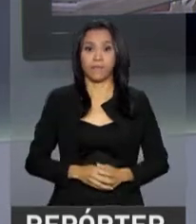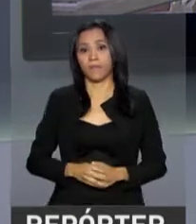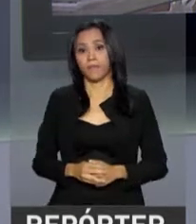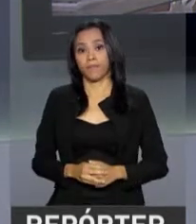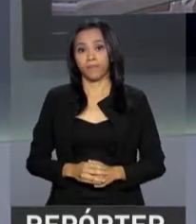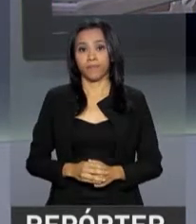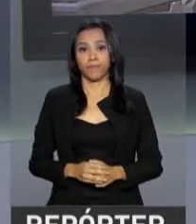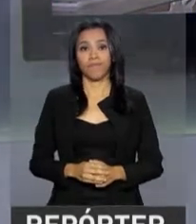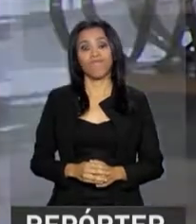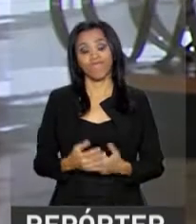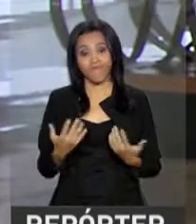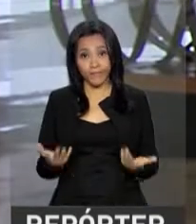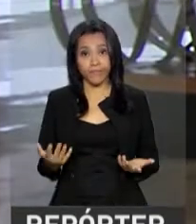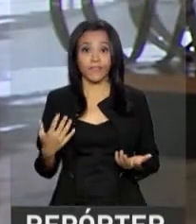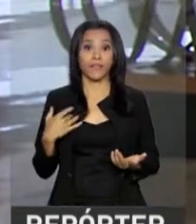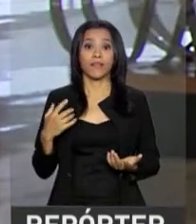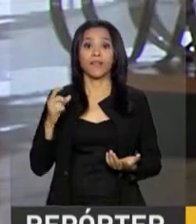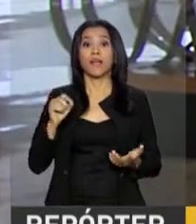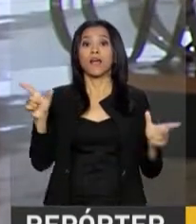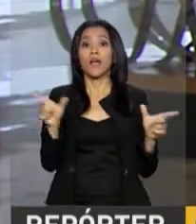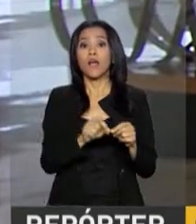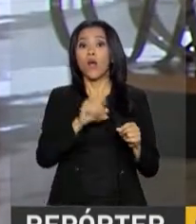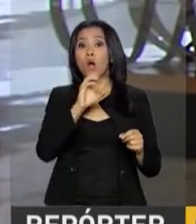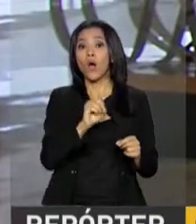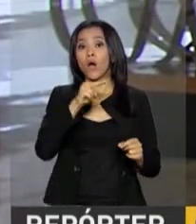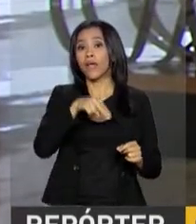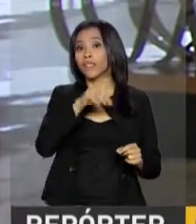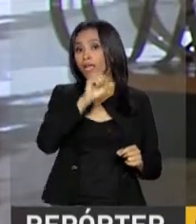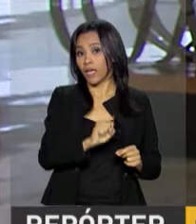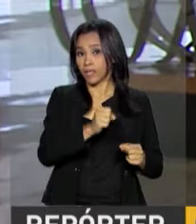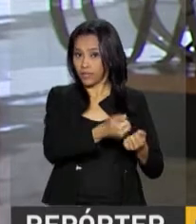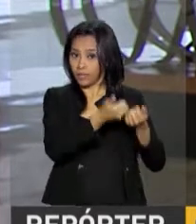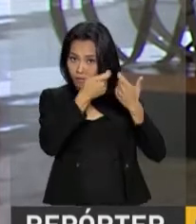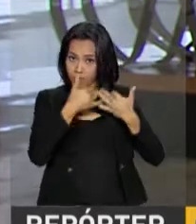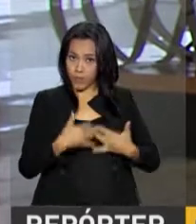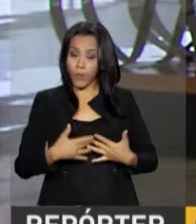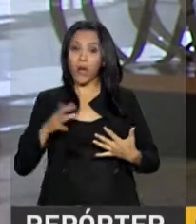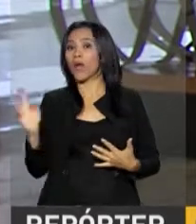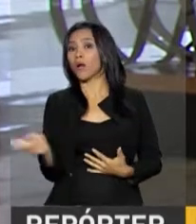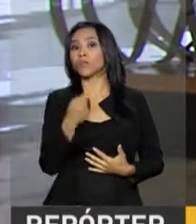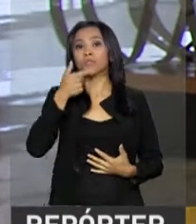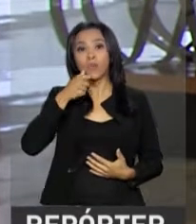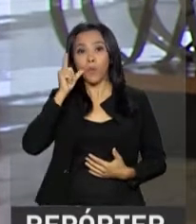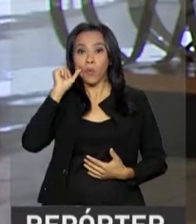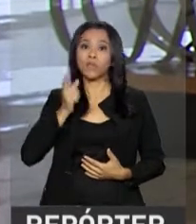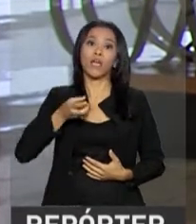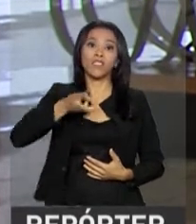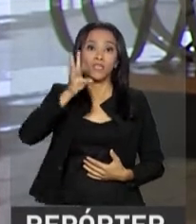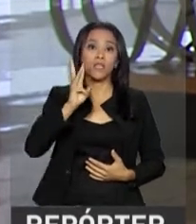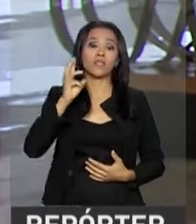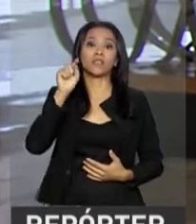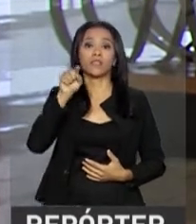pois é carol de acordo com ns esse desligamento aconteceu ontem às 3 e 48 da